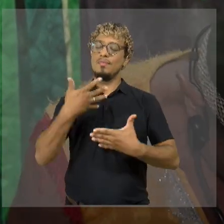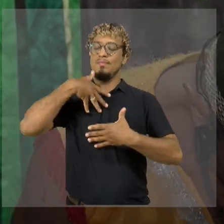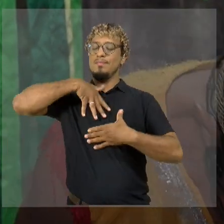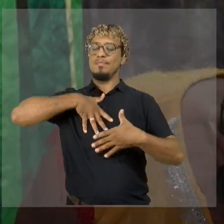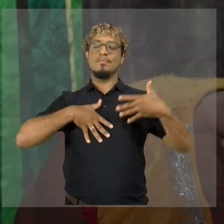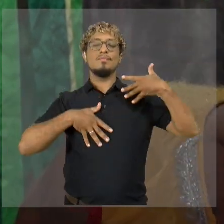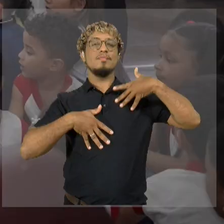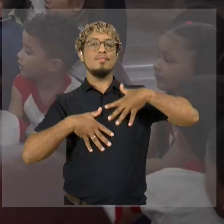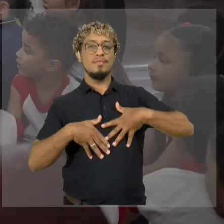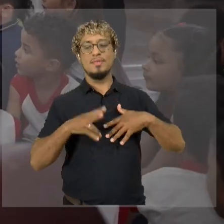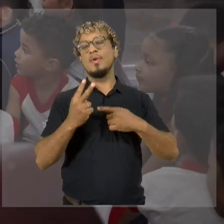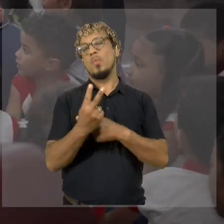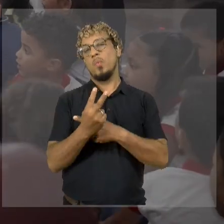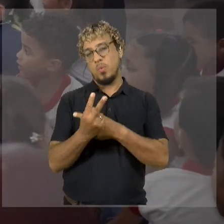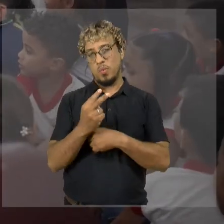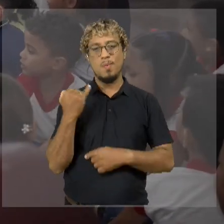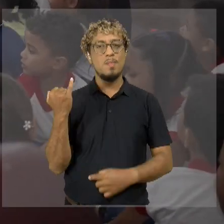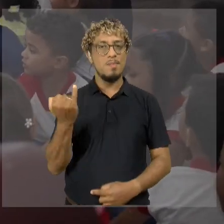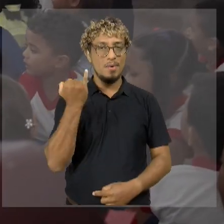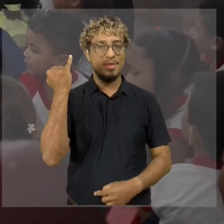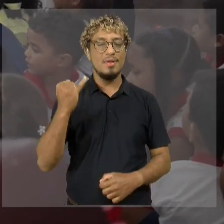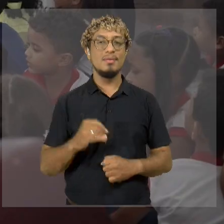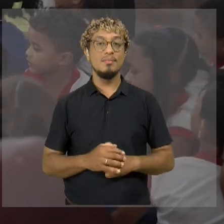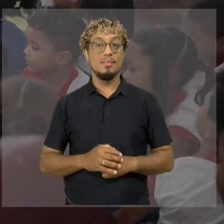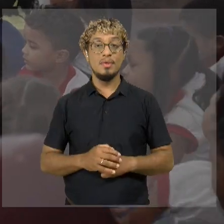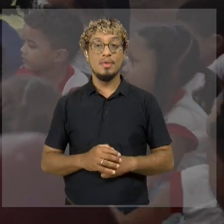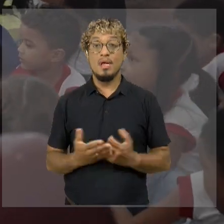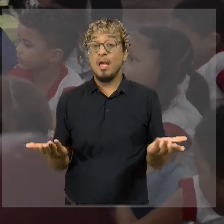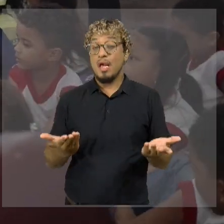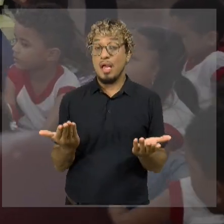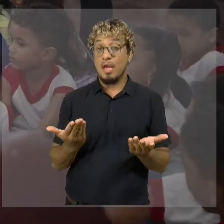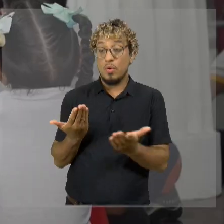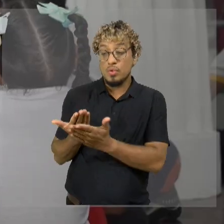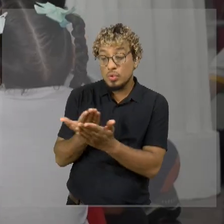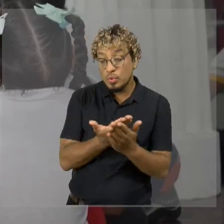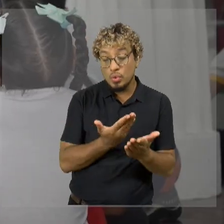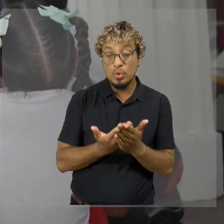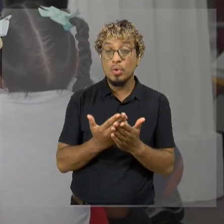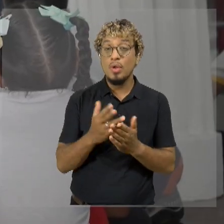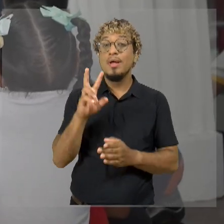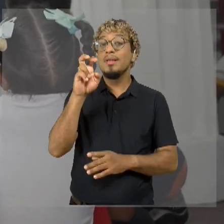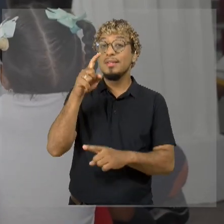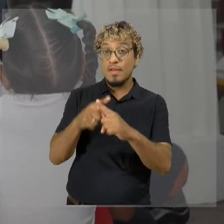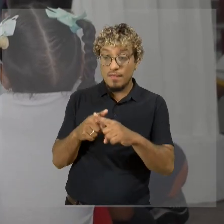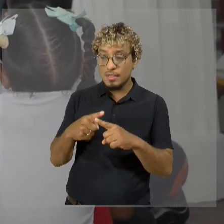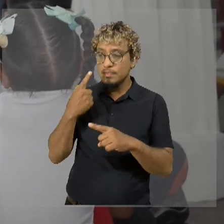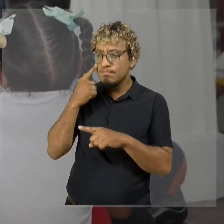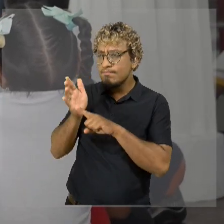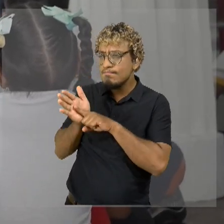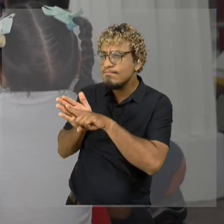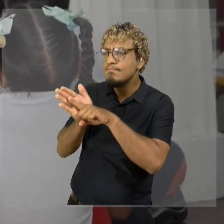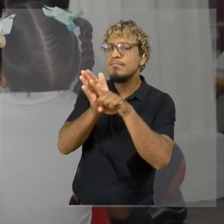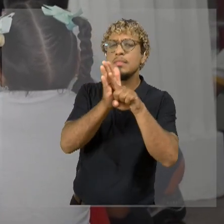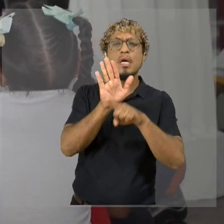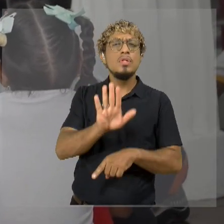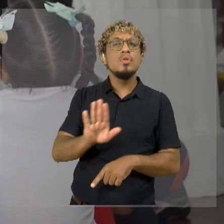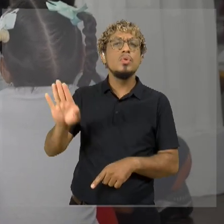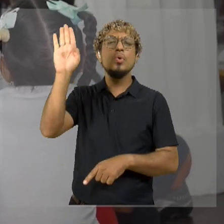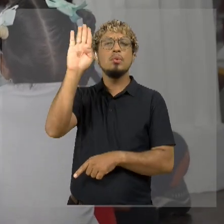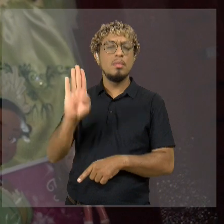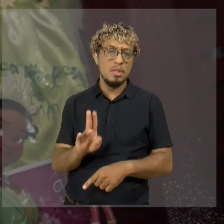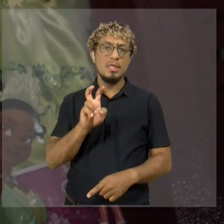que devemos cultivá-los de acordo com a Edi estudo em todo o país